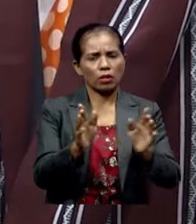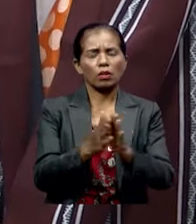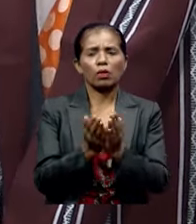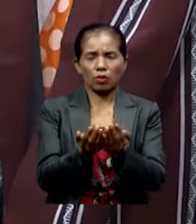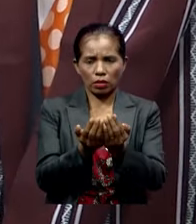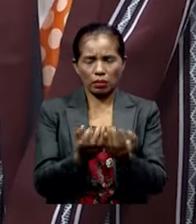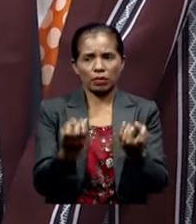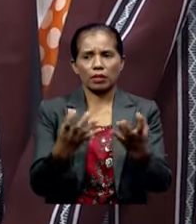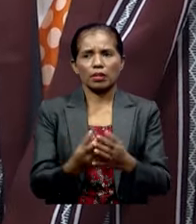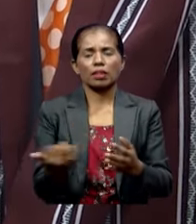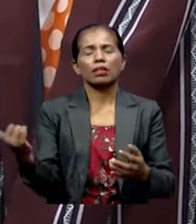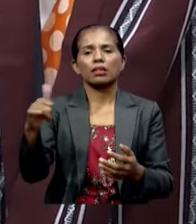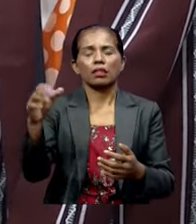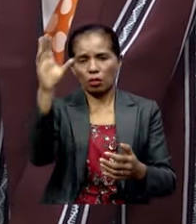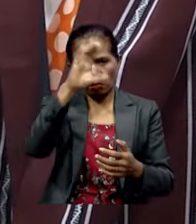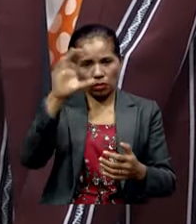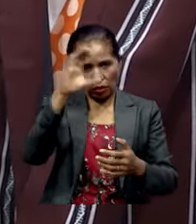Debe ser bugala fatin.